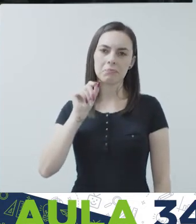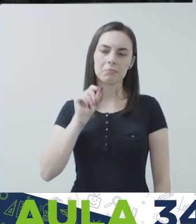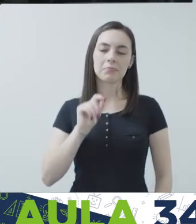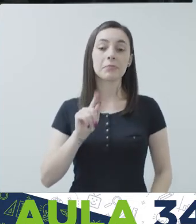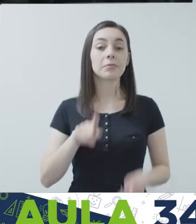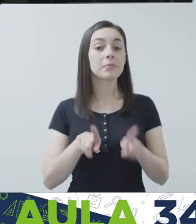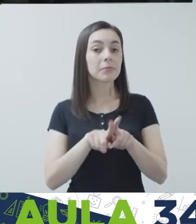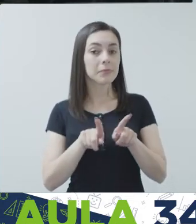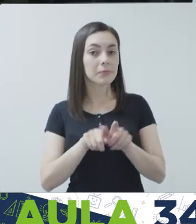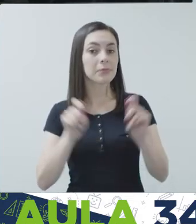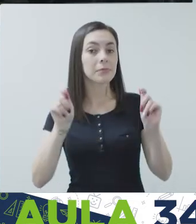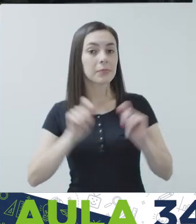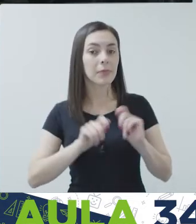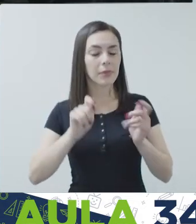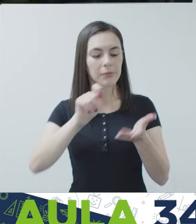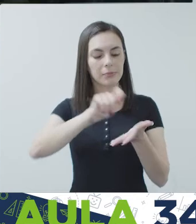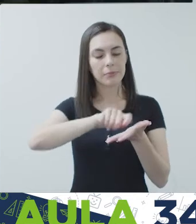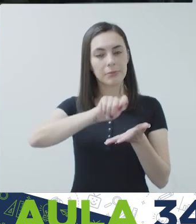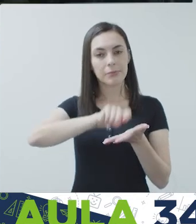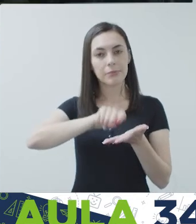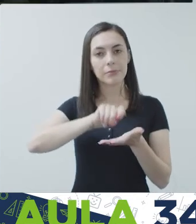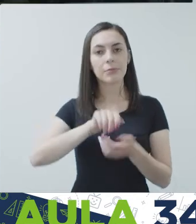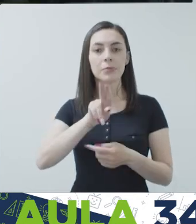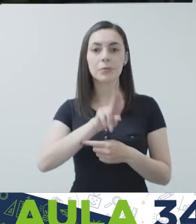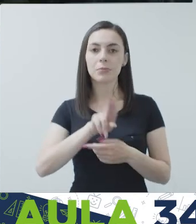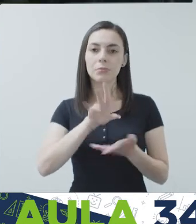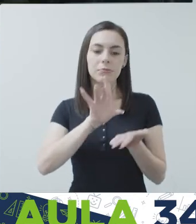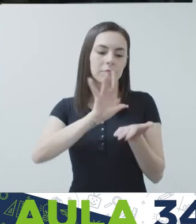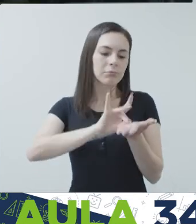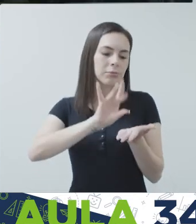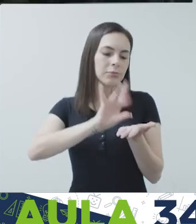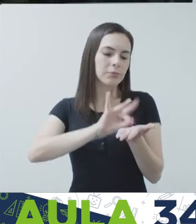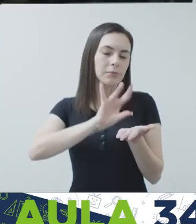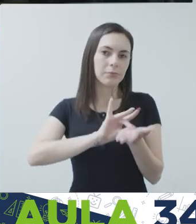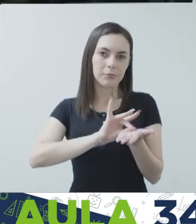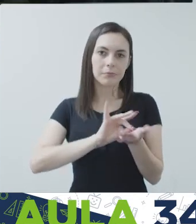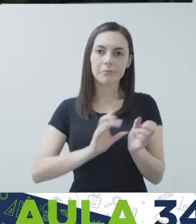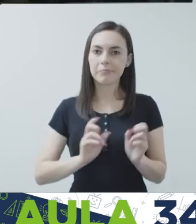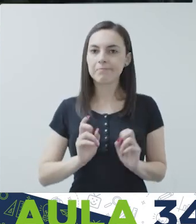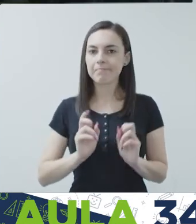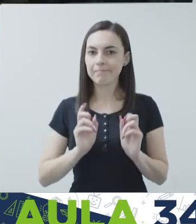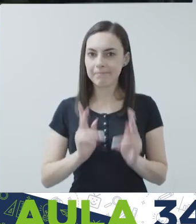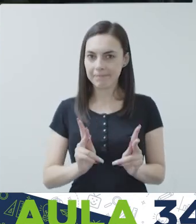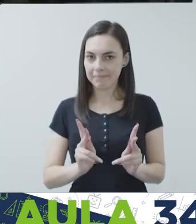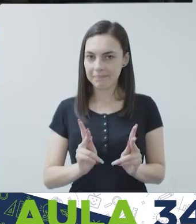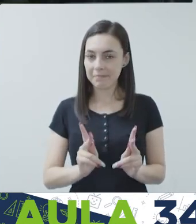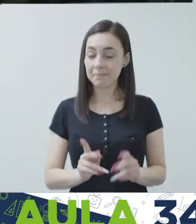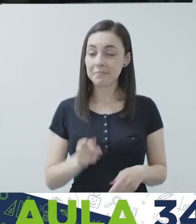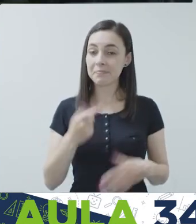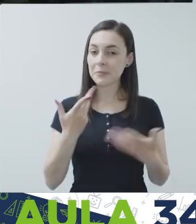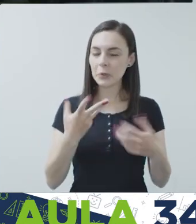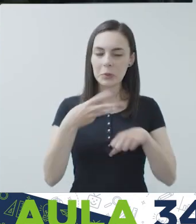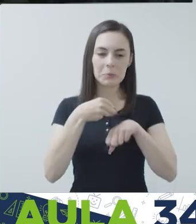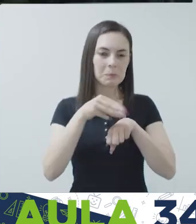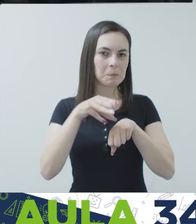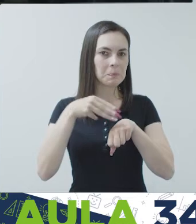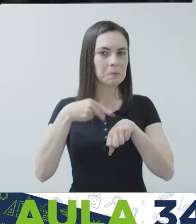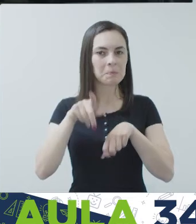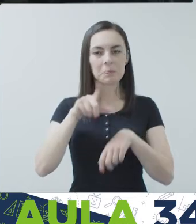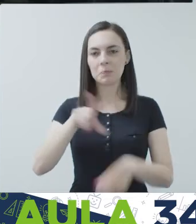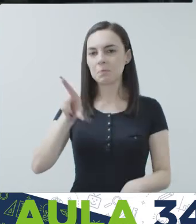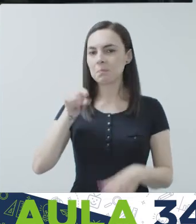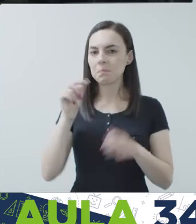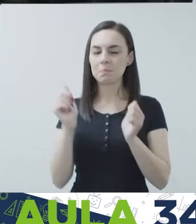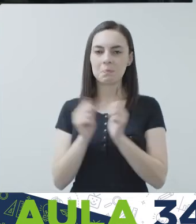Também pode fazer o registro por meio de colagem, certo? Fica aí a critério de vocês junto